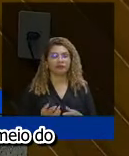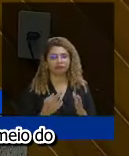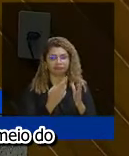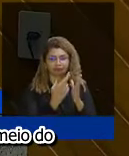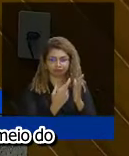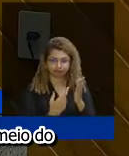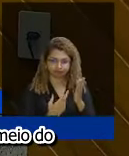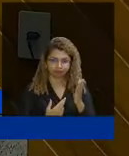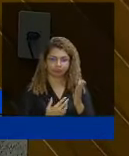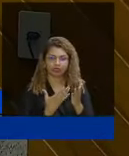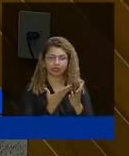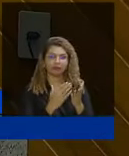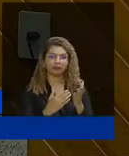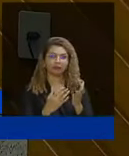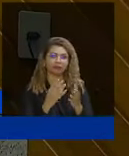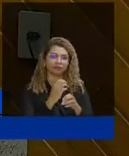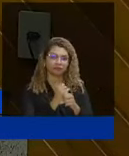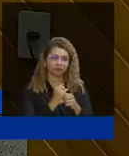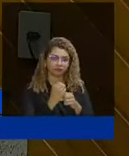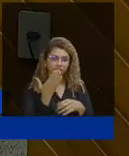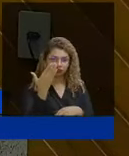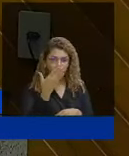de contas por meio do processo